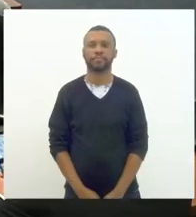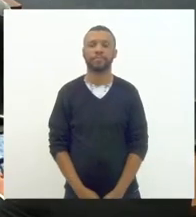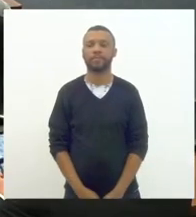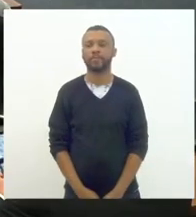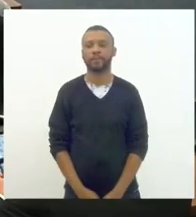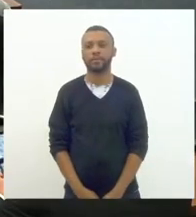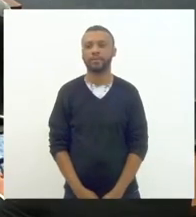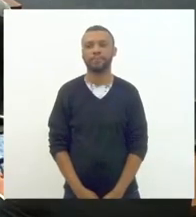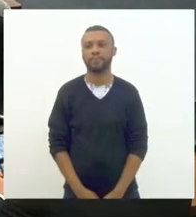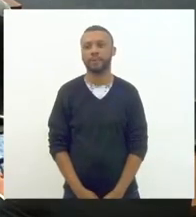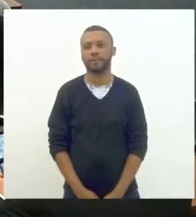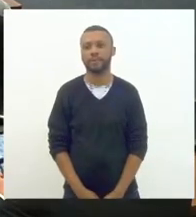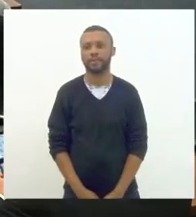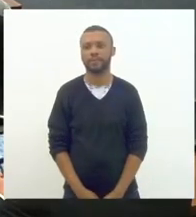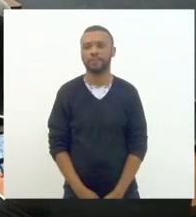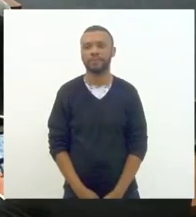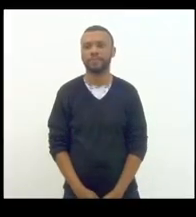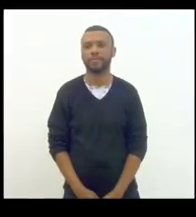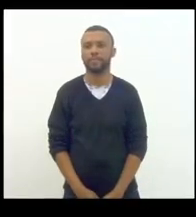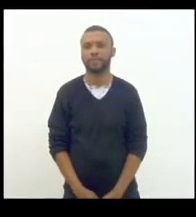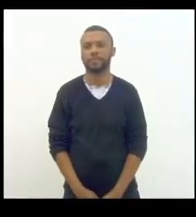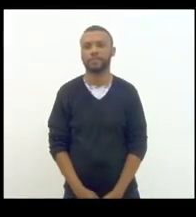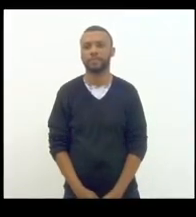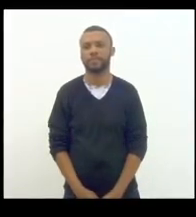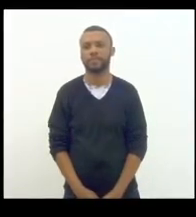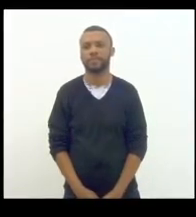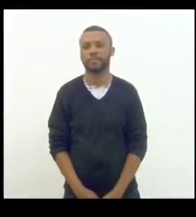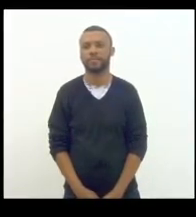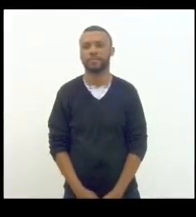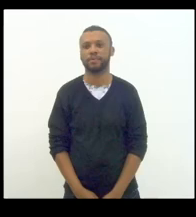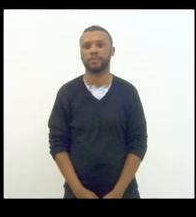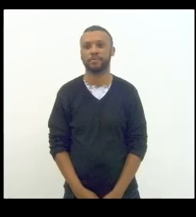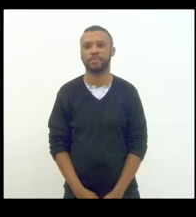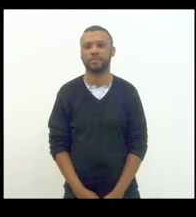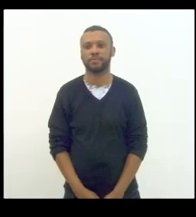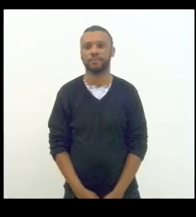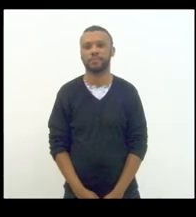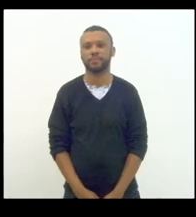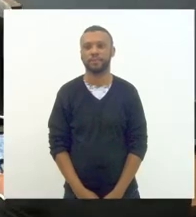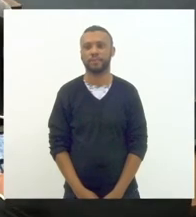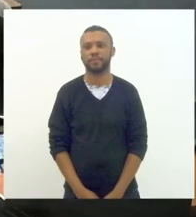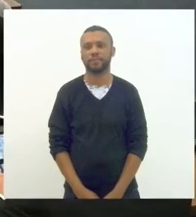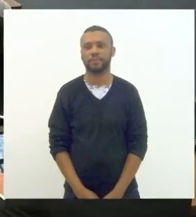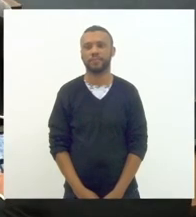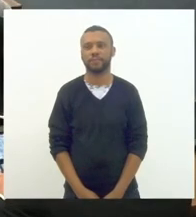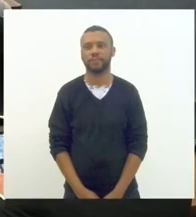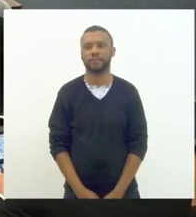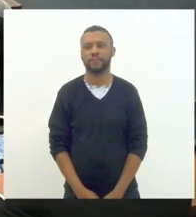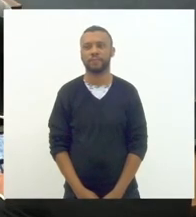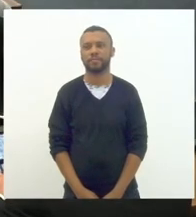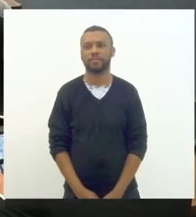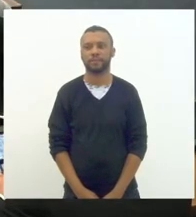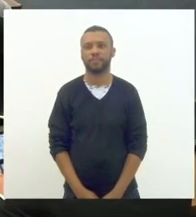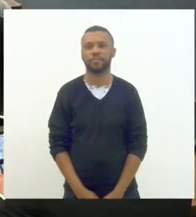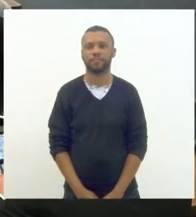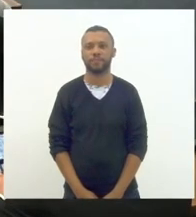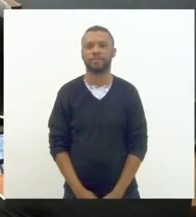tô fora, como é que... Ah, tá. Tá bem. Alô? Como votou o líder?